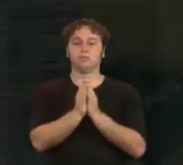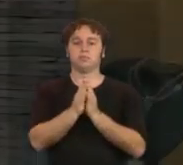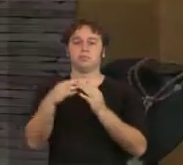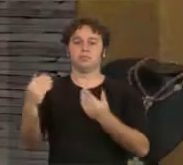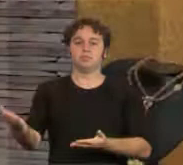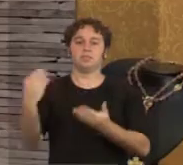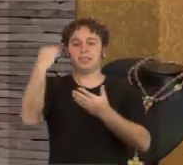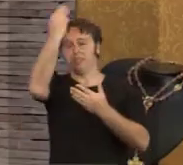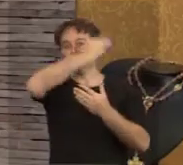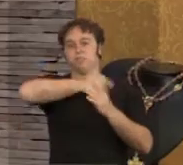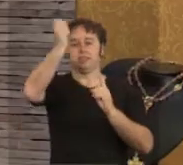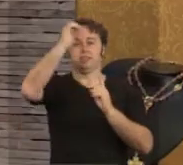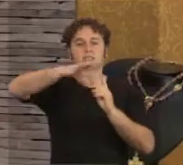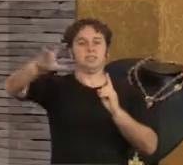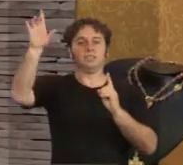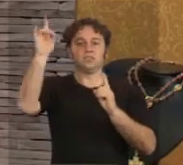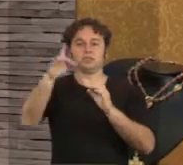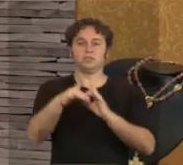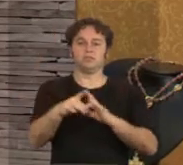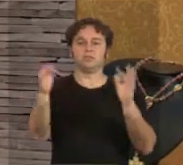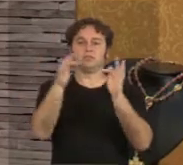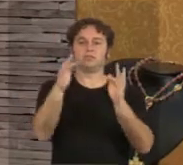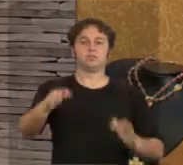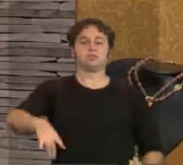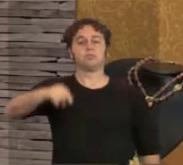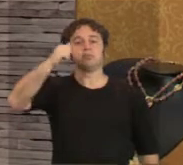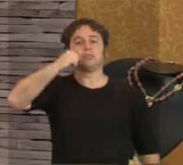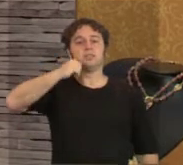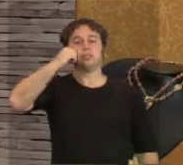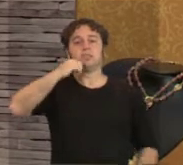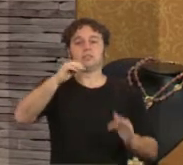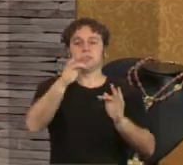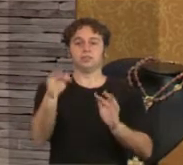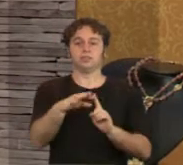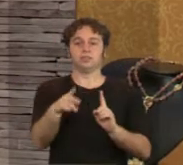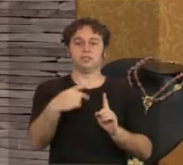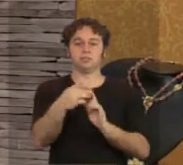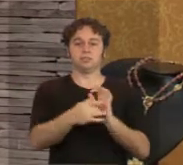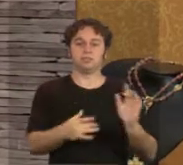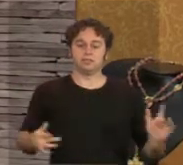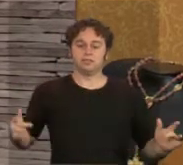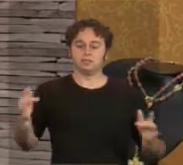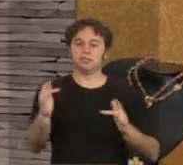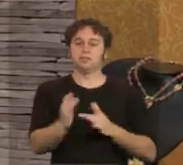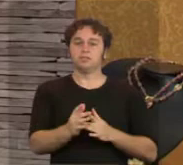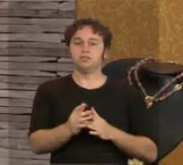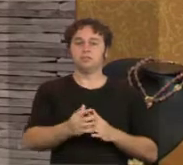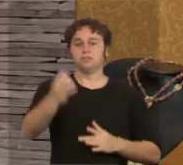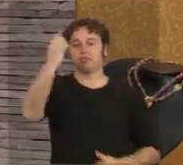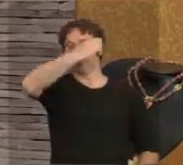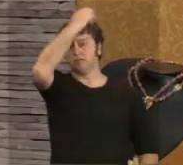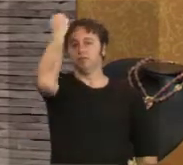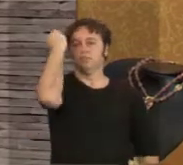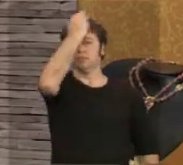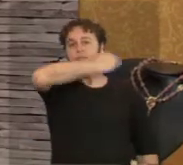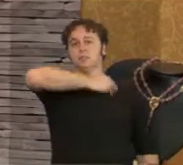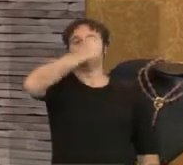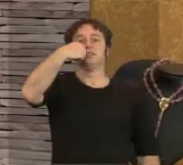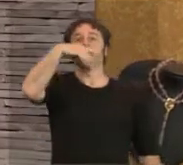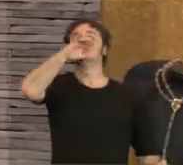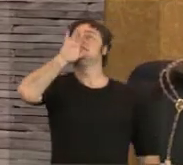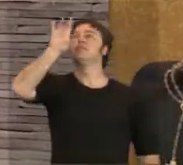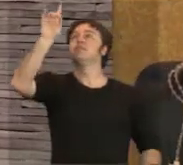Amém. Ave Maria, cheia de graça, o Senhor é convosco. Bendita sois vós entre as mulheres, e bendito é o fruto do vosso